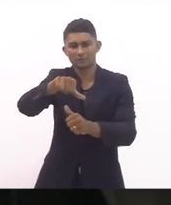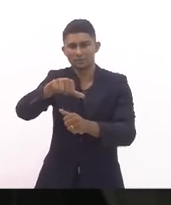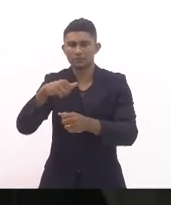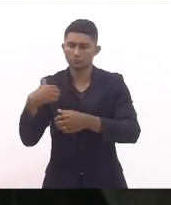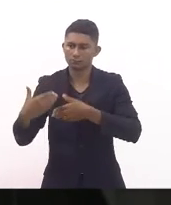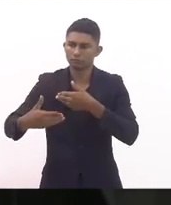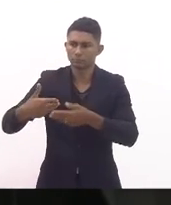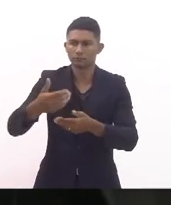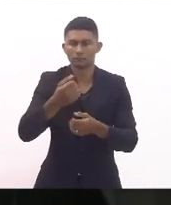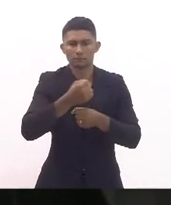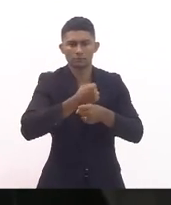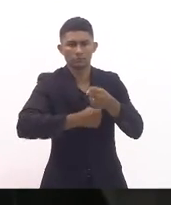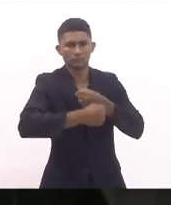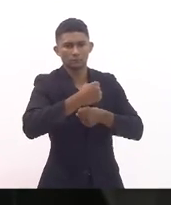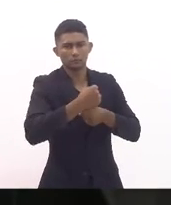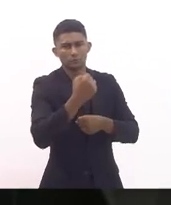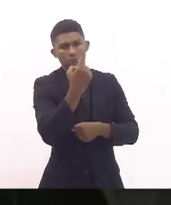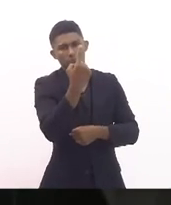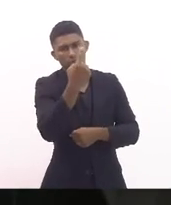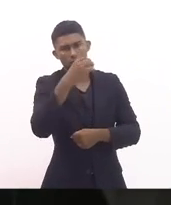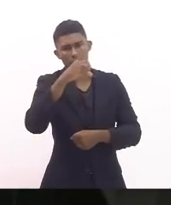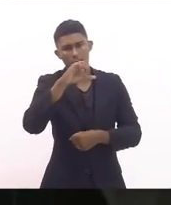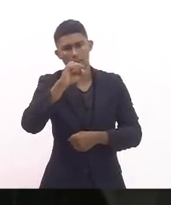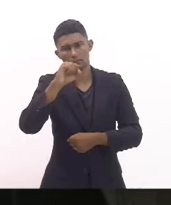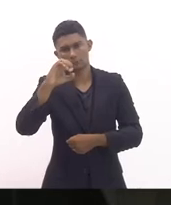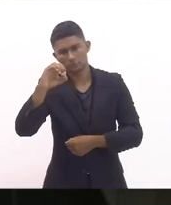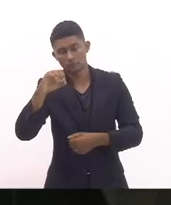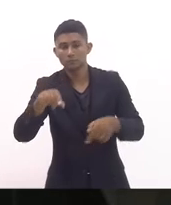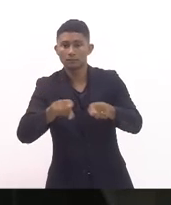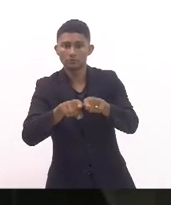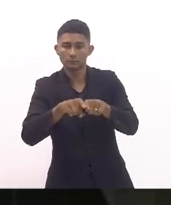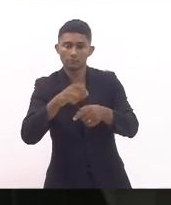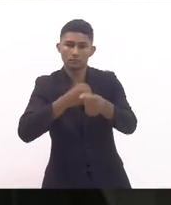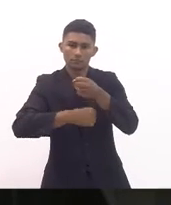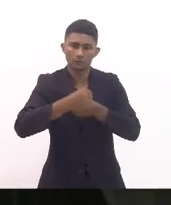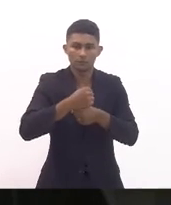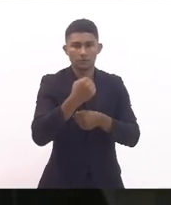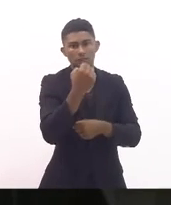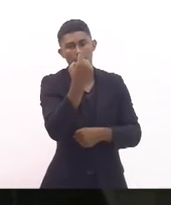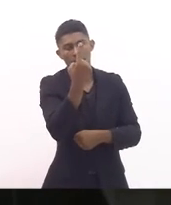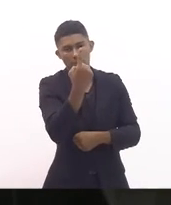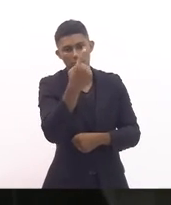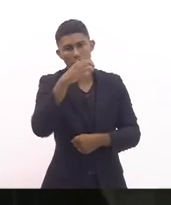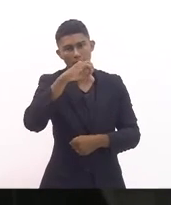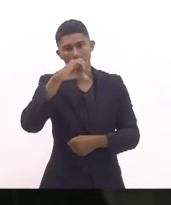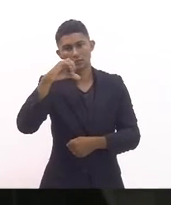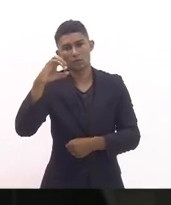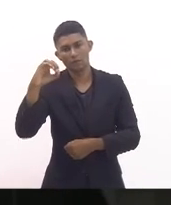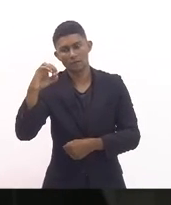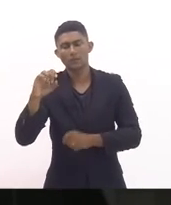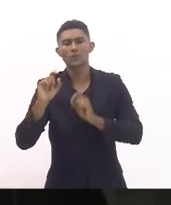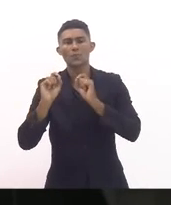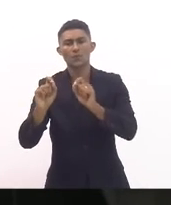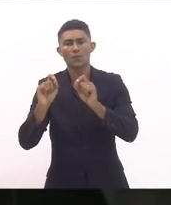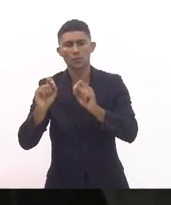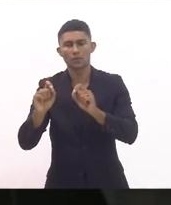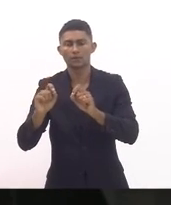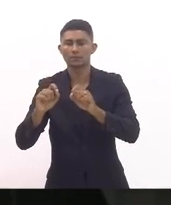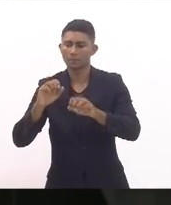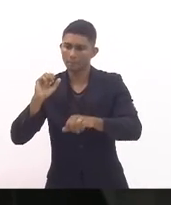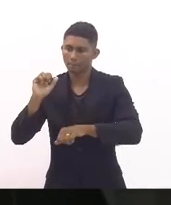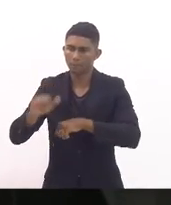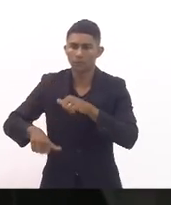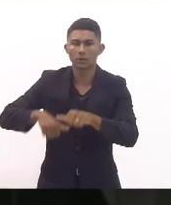partir dos anos 80 e sobretudo 90 é do século 20 é a convenção ou digamos assim da fração